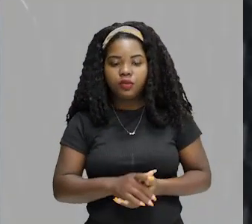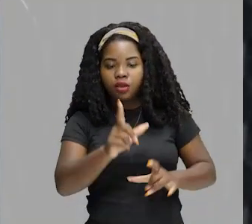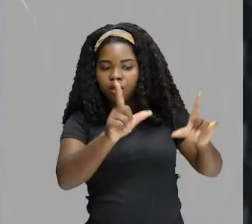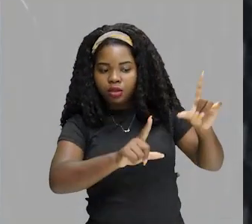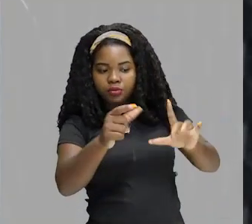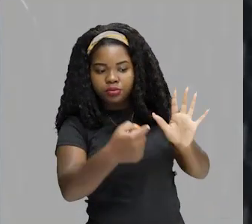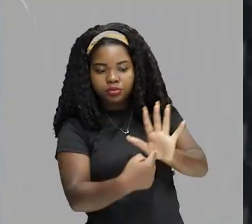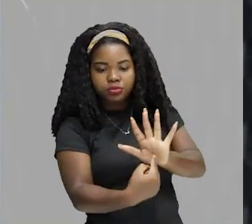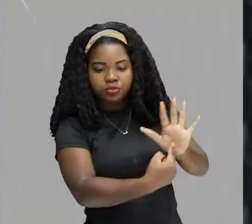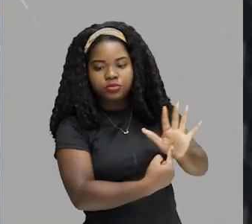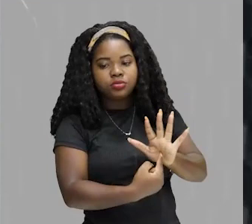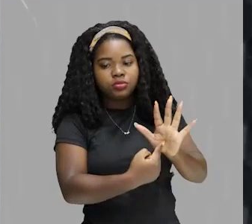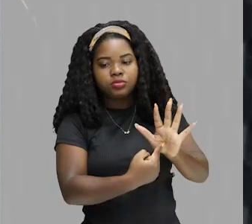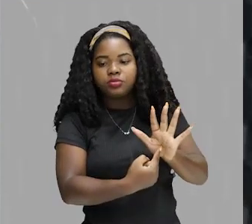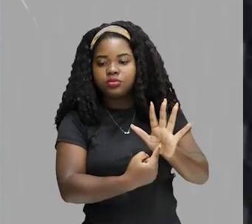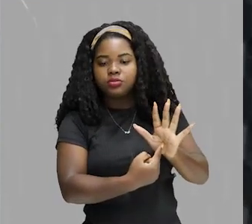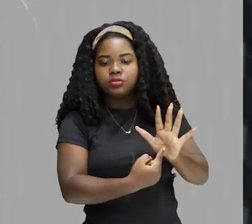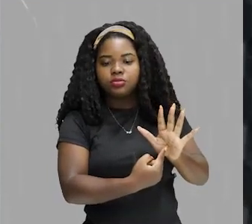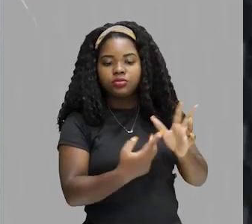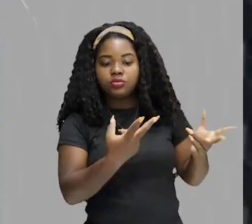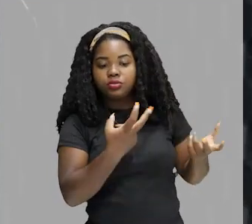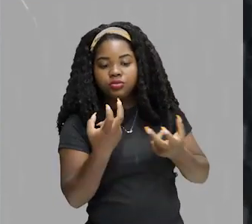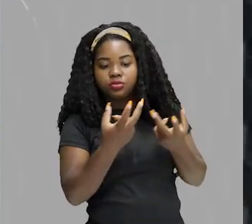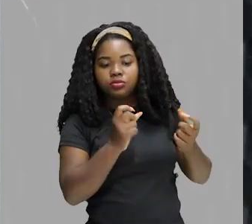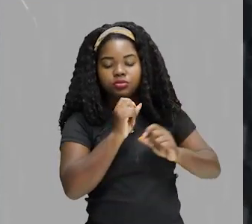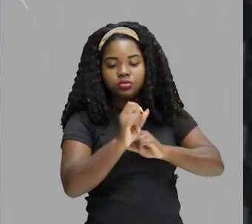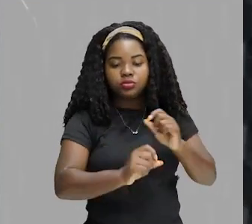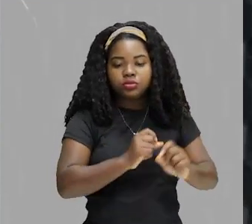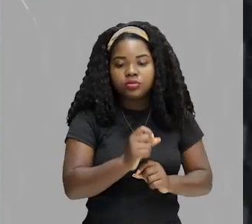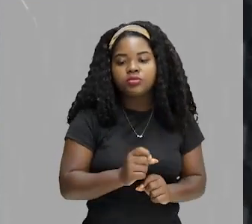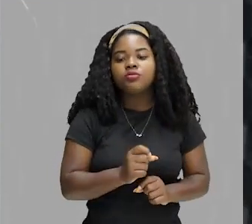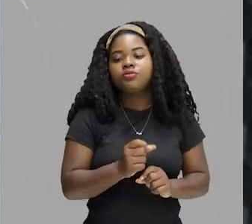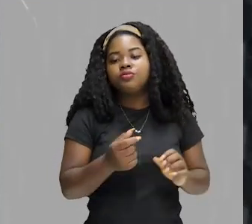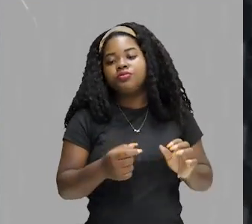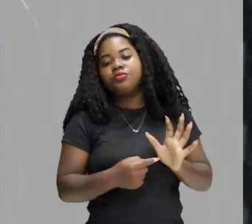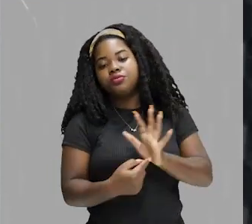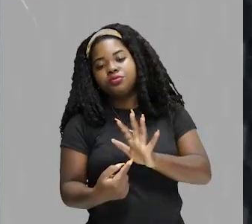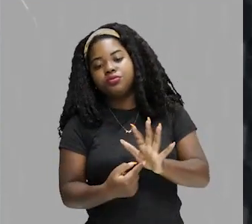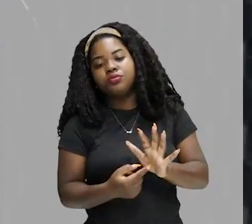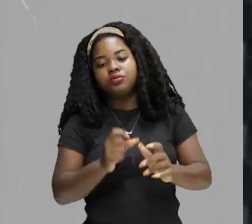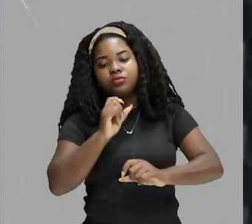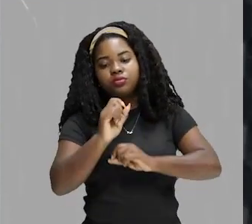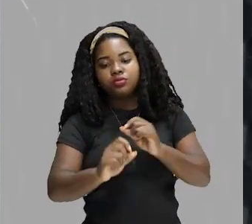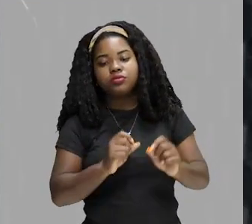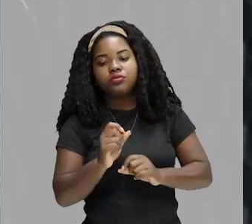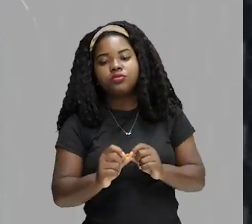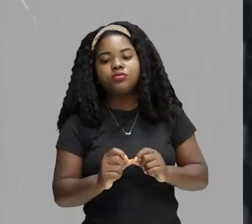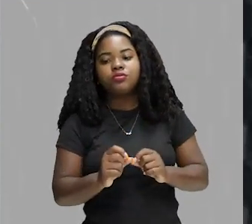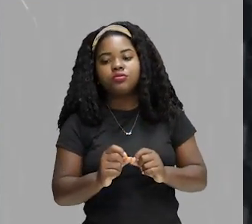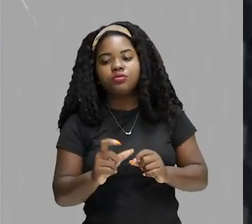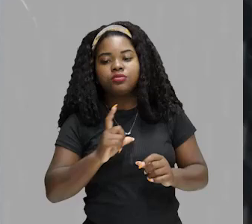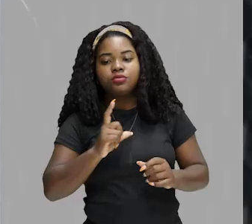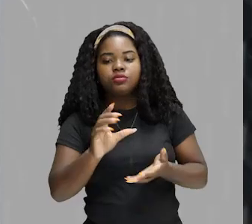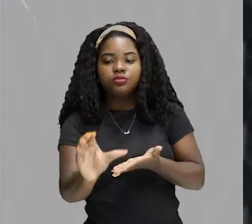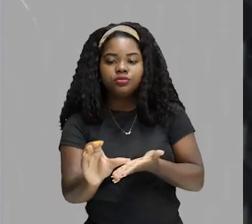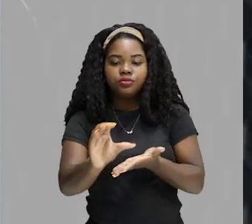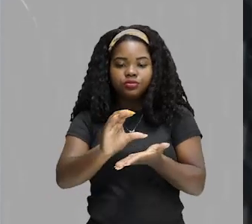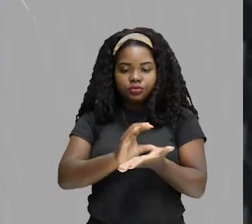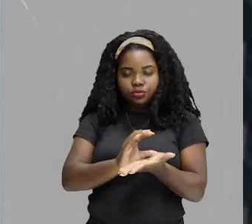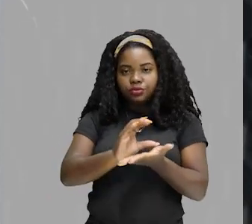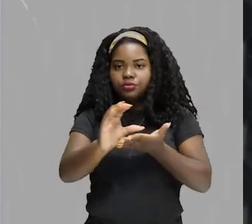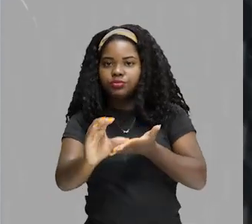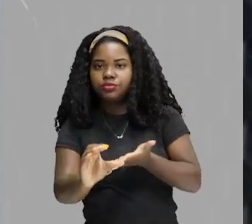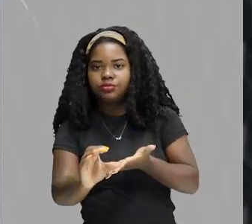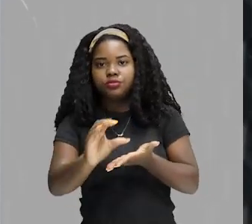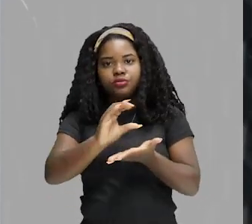a mídia vai explorar, vai expor aquilo que vai dar retorno a ela, um retorno financeiro. Aquilo